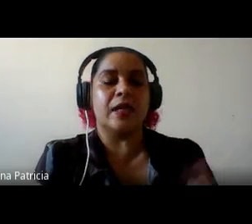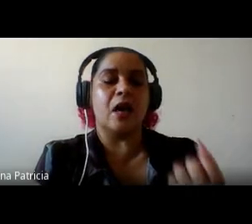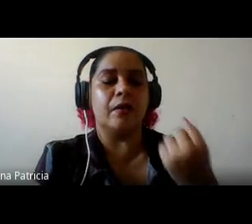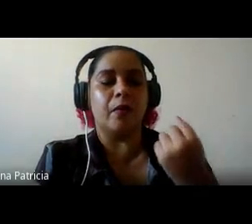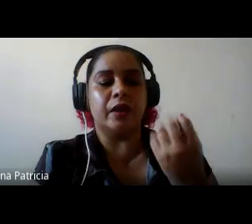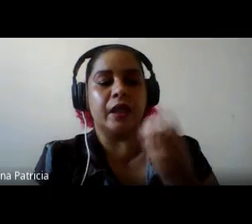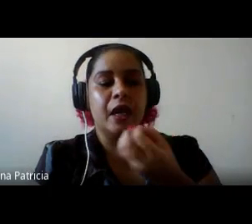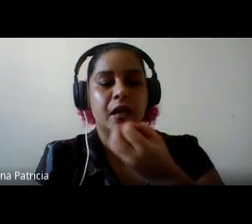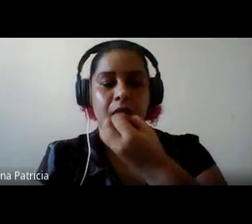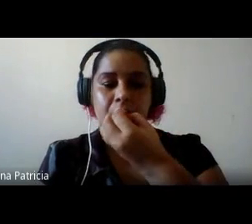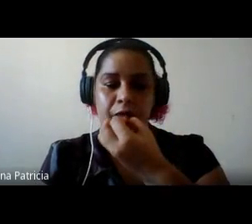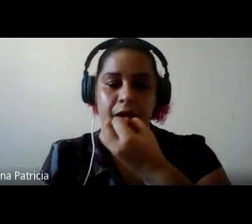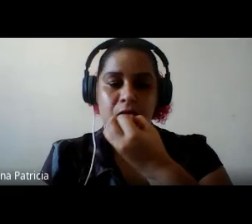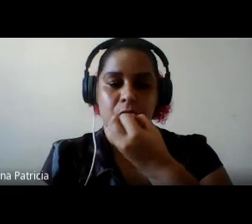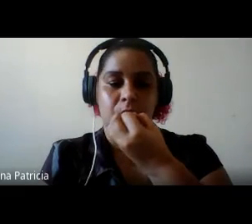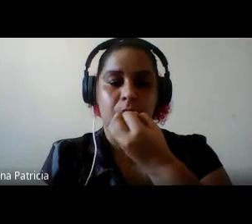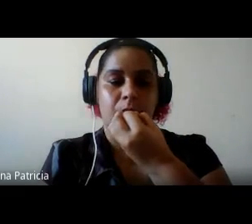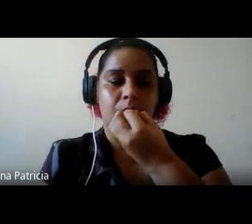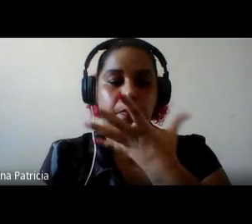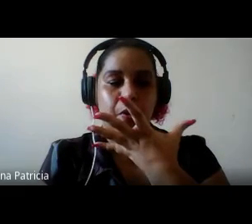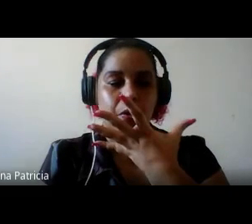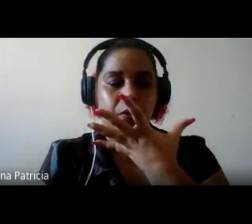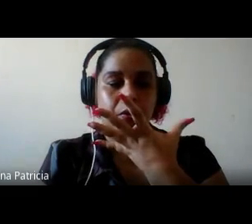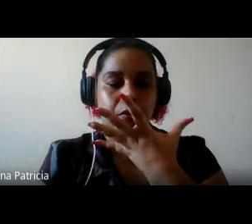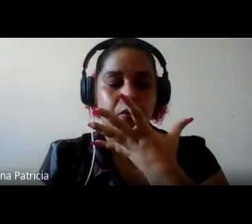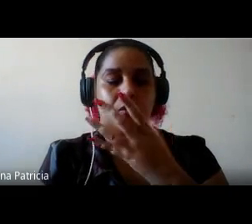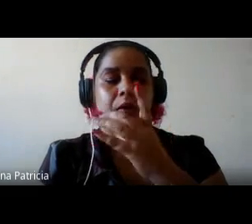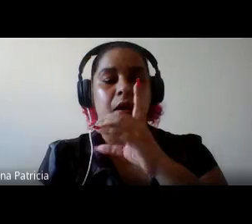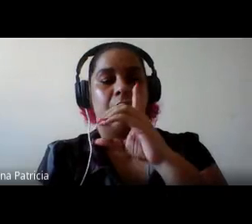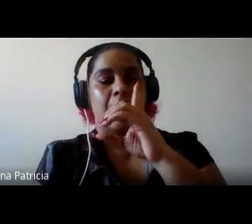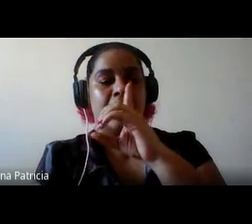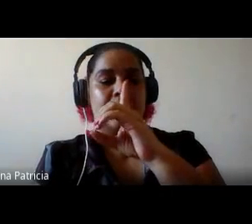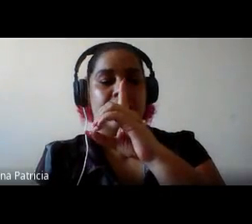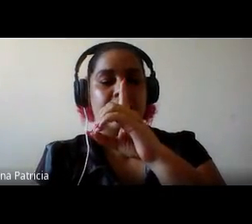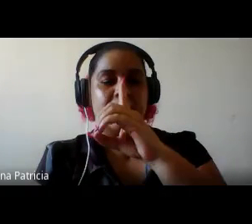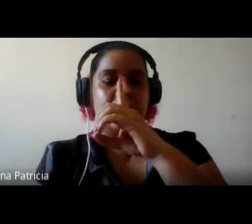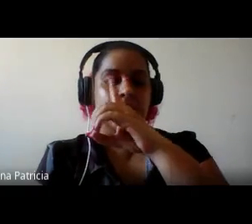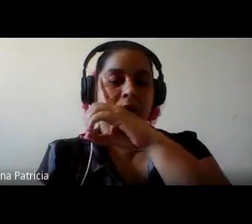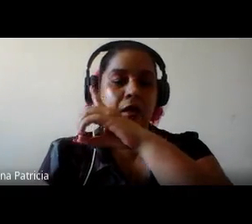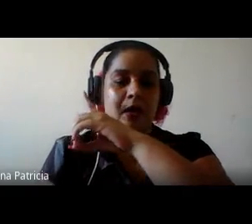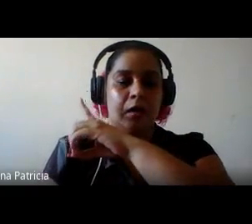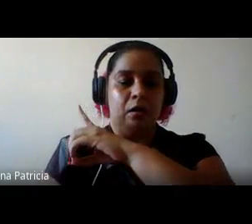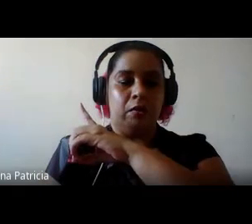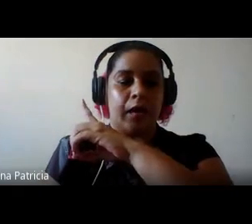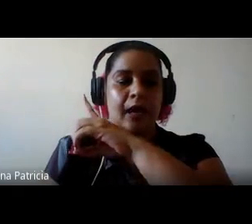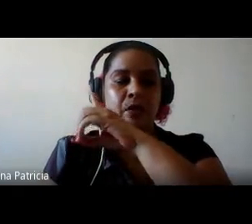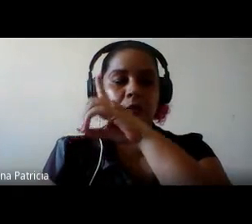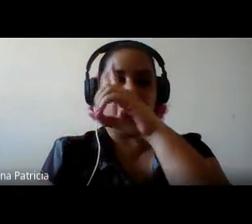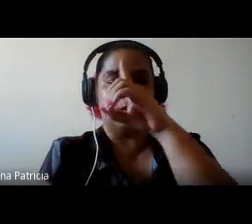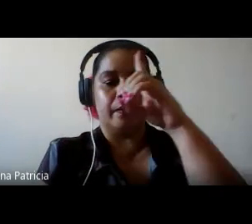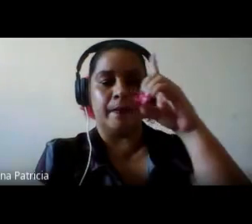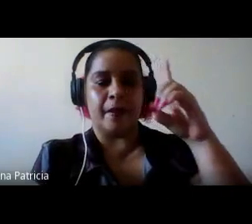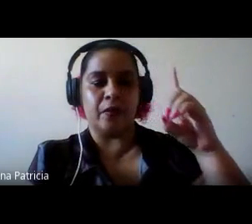O sinal de bom dia, eu faço bom, a letra D, de um